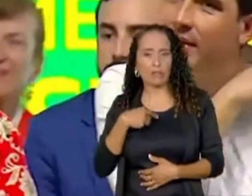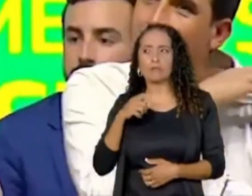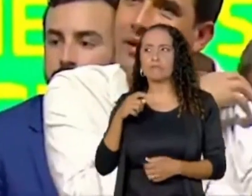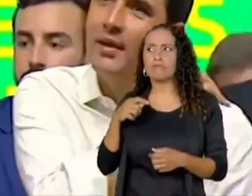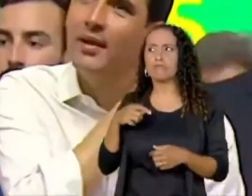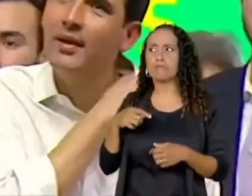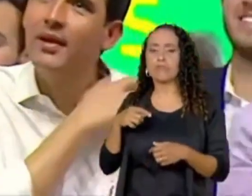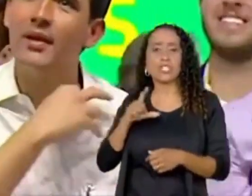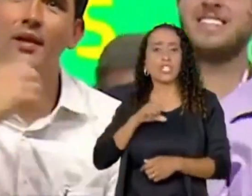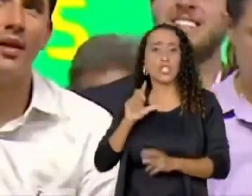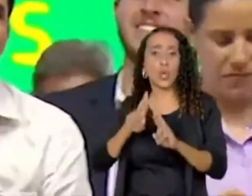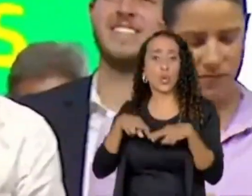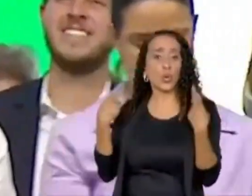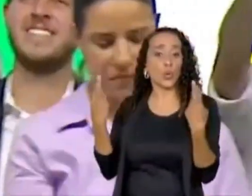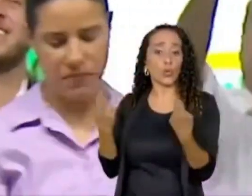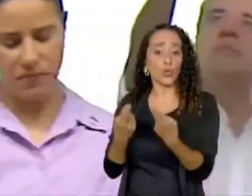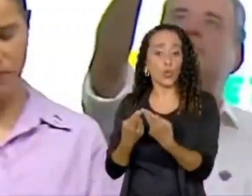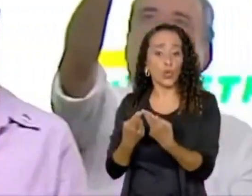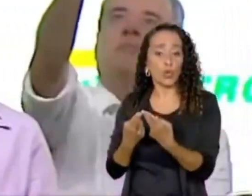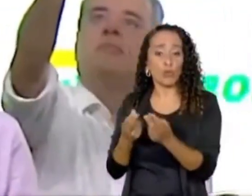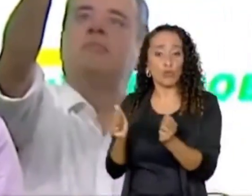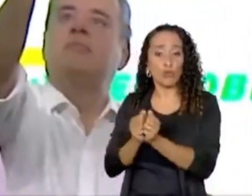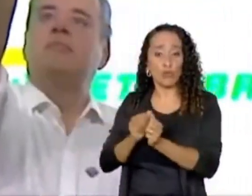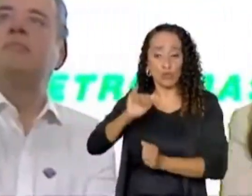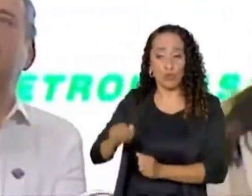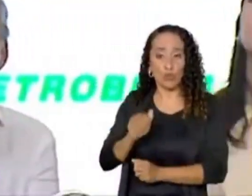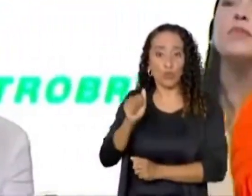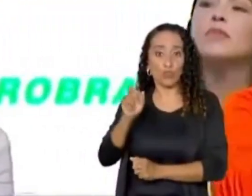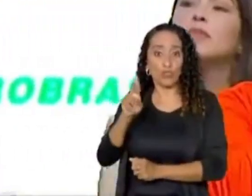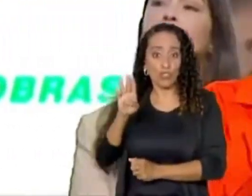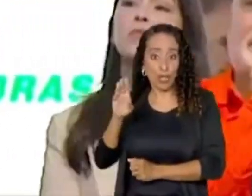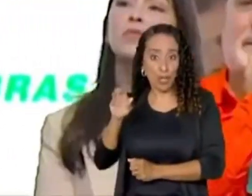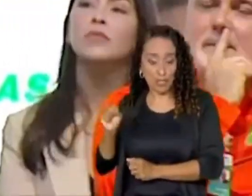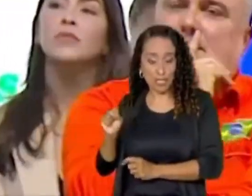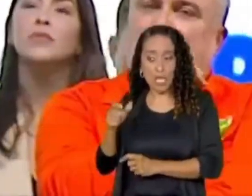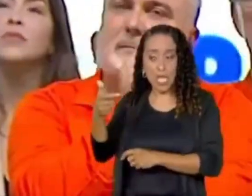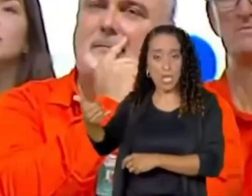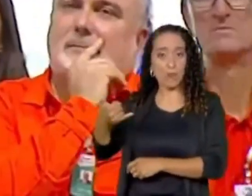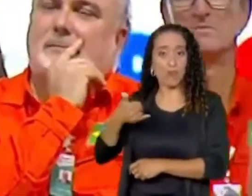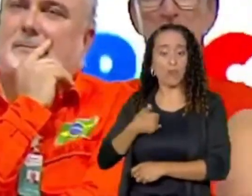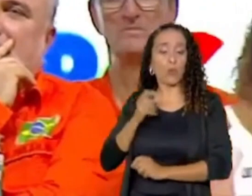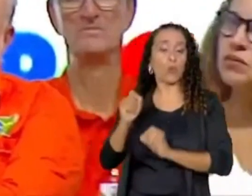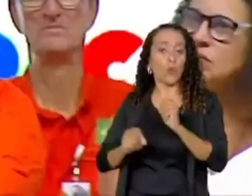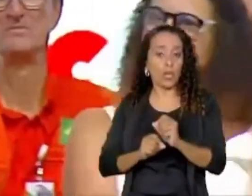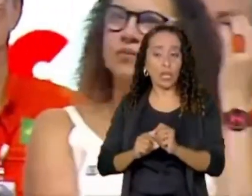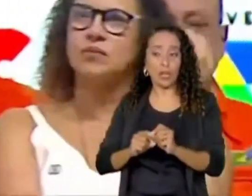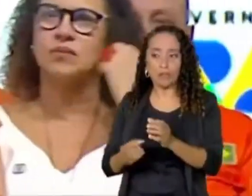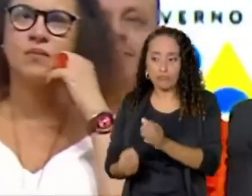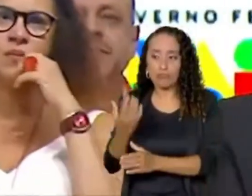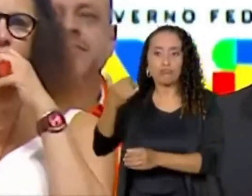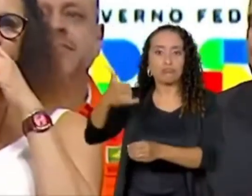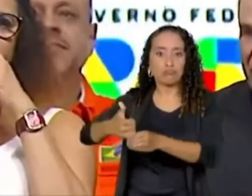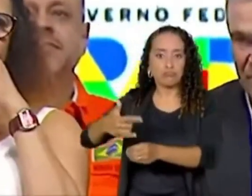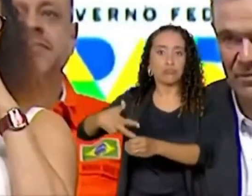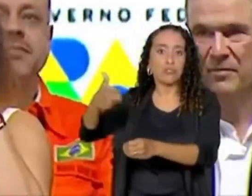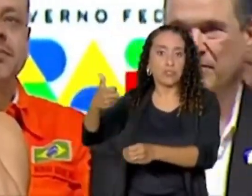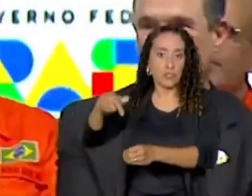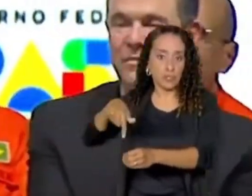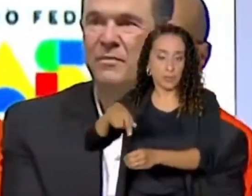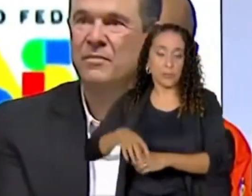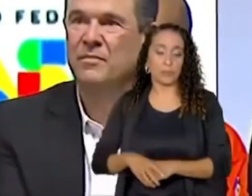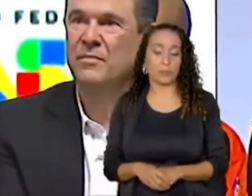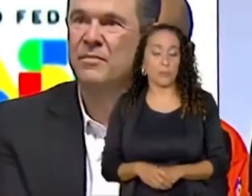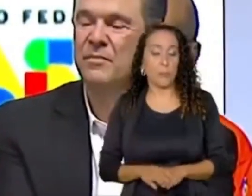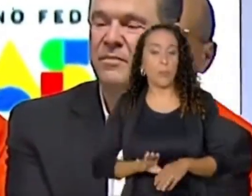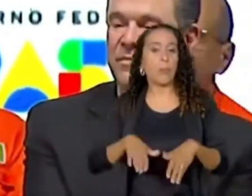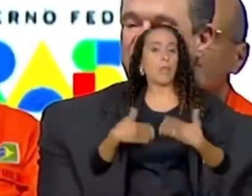reunião com o Jarbas Vasconcelos e ele me falou então da refinaria. E